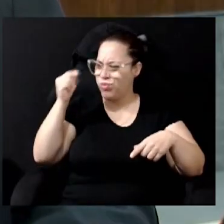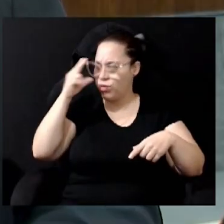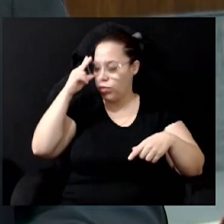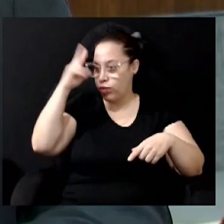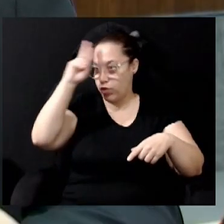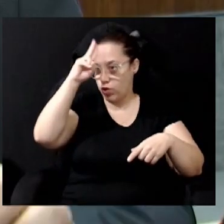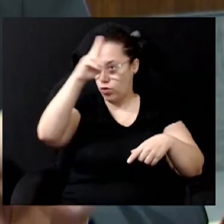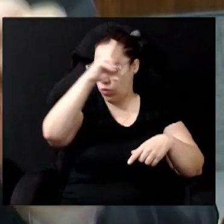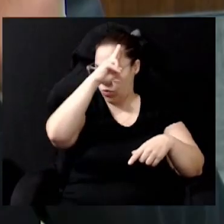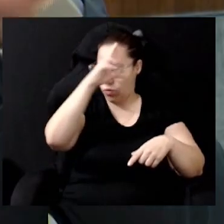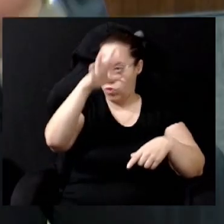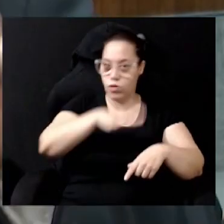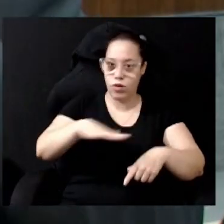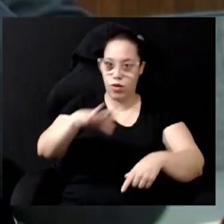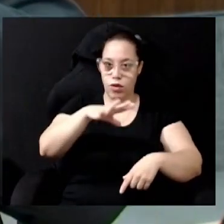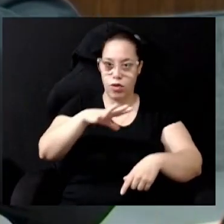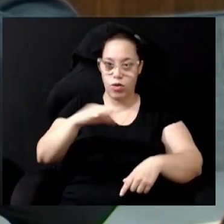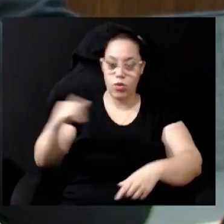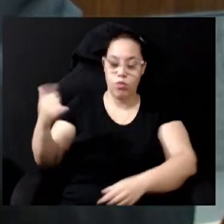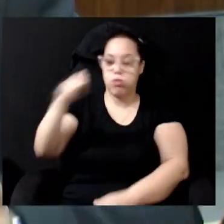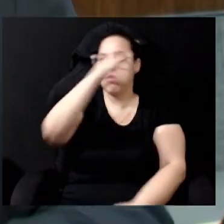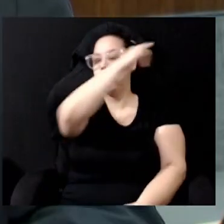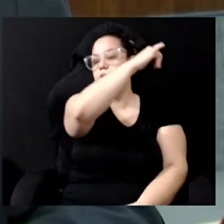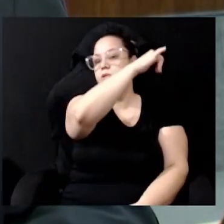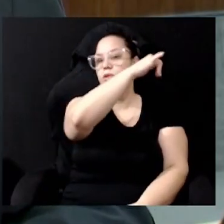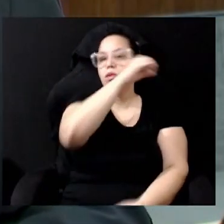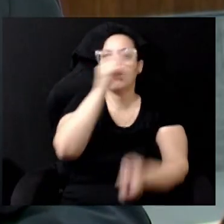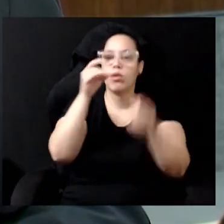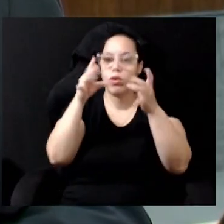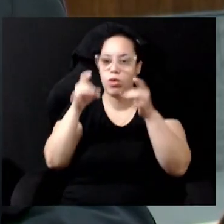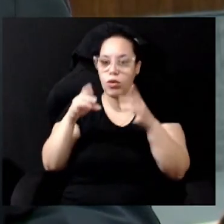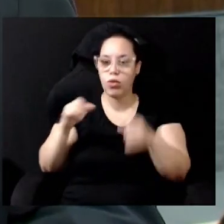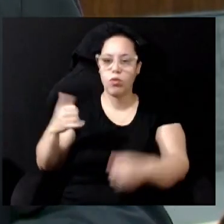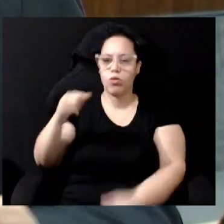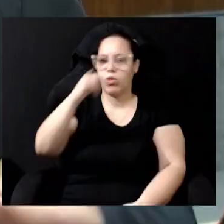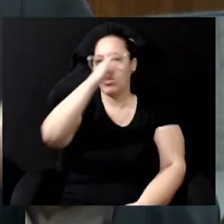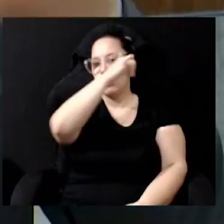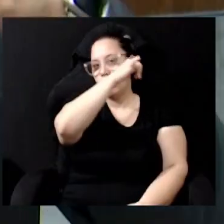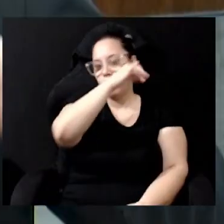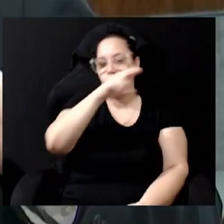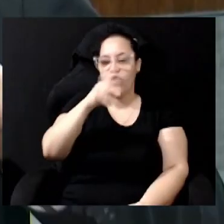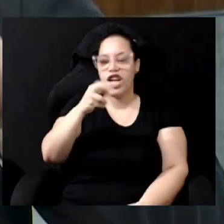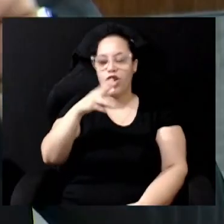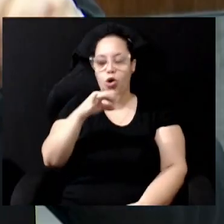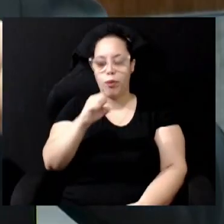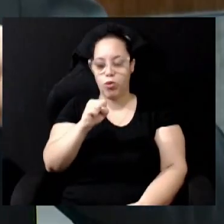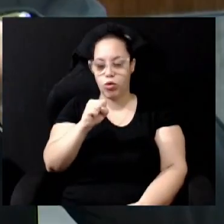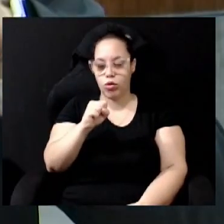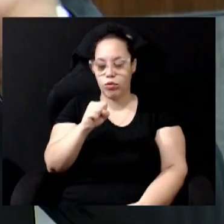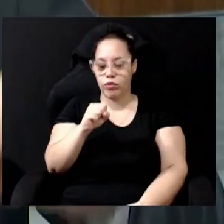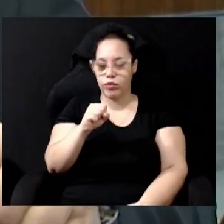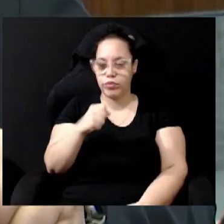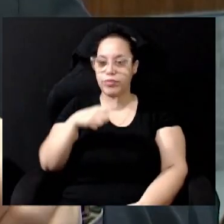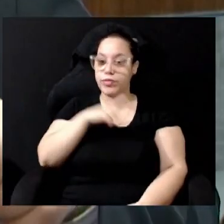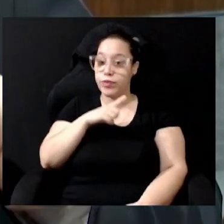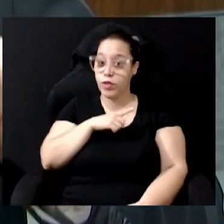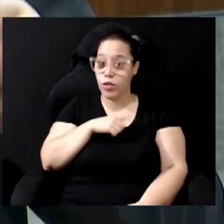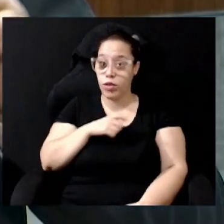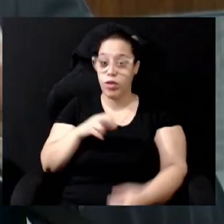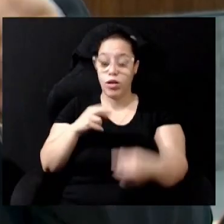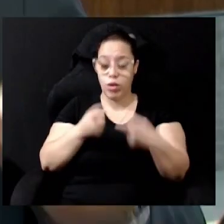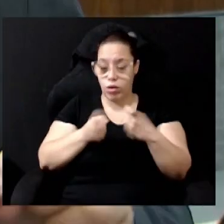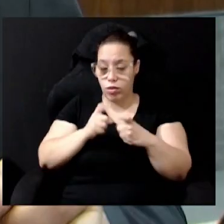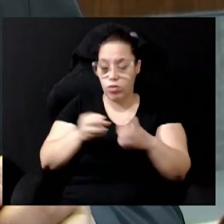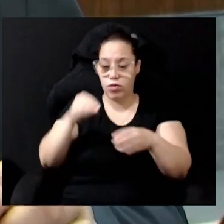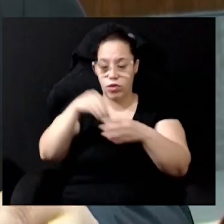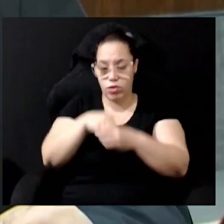região do aeroporto de Viracopos. Na verdade, especificamente do aeroporto internacional de Viracopos. Nós tivemos algumas reuniões ali dentro da